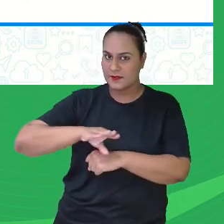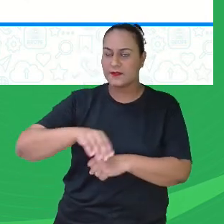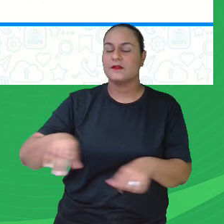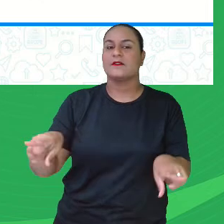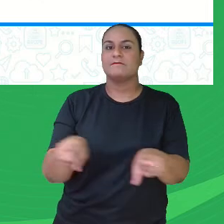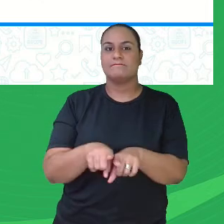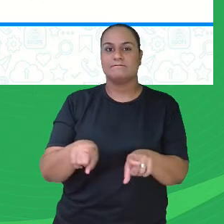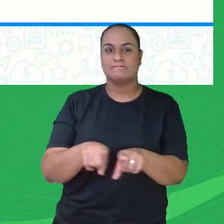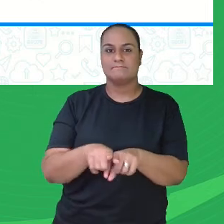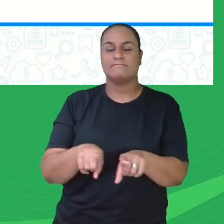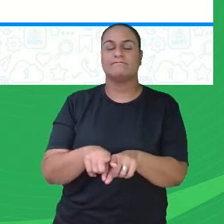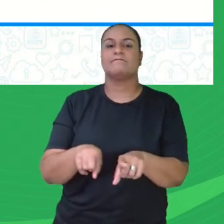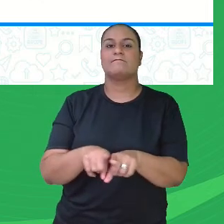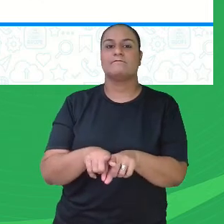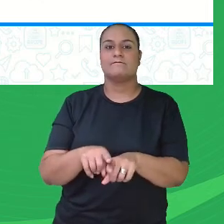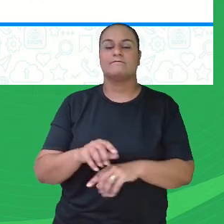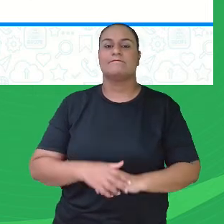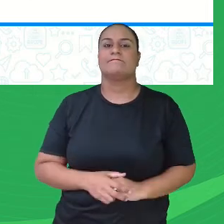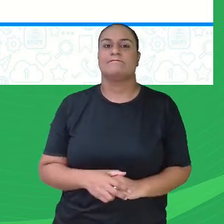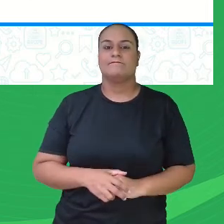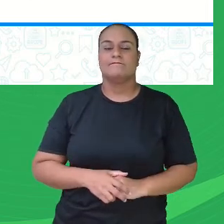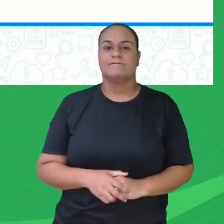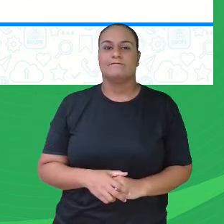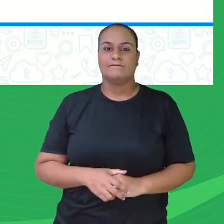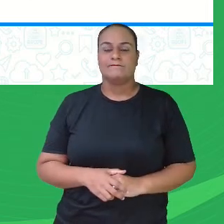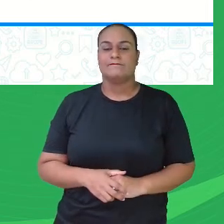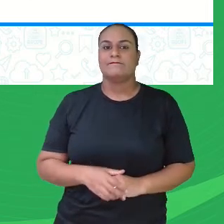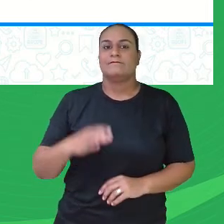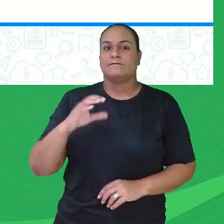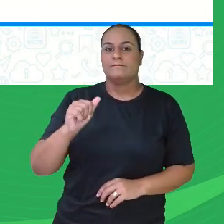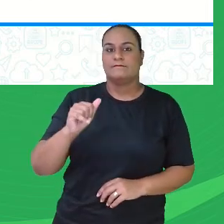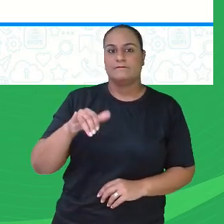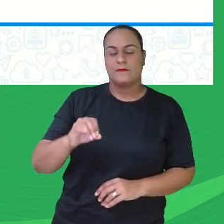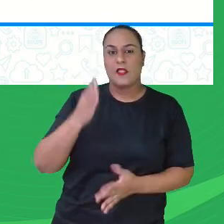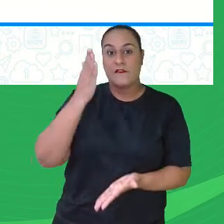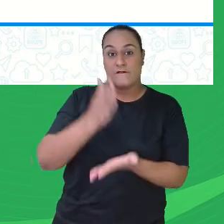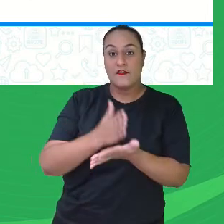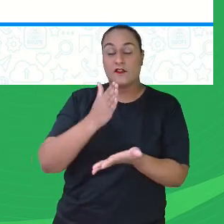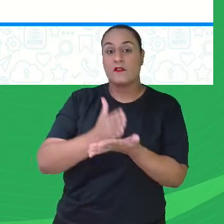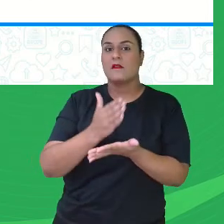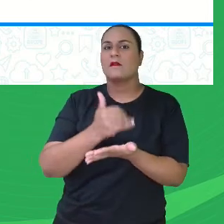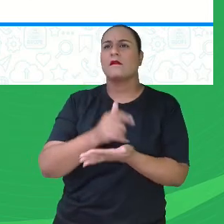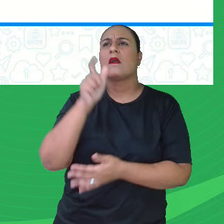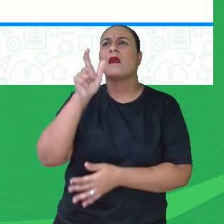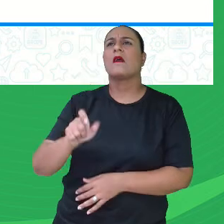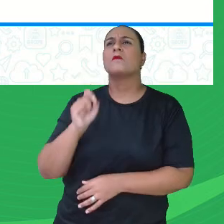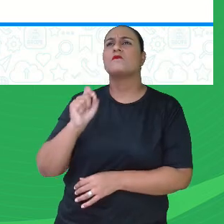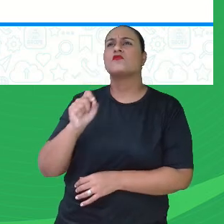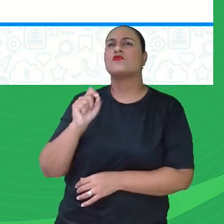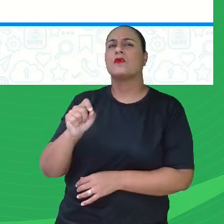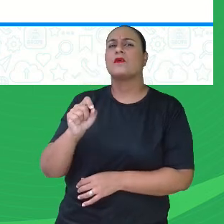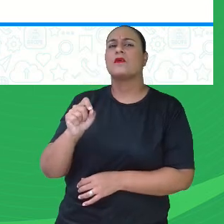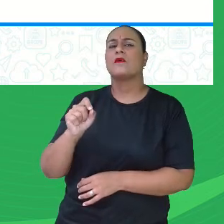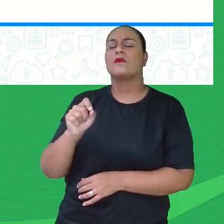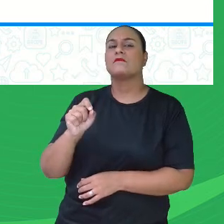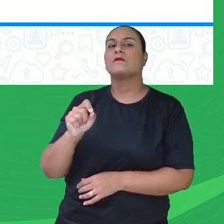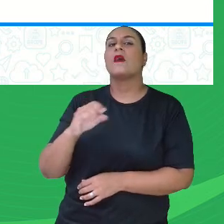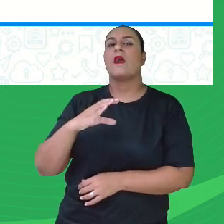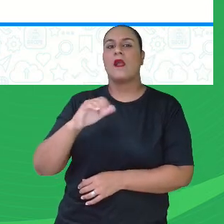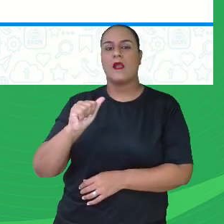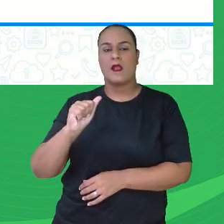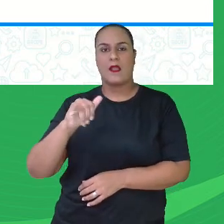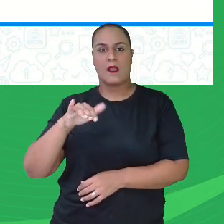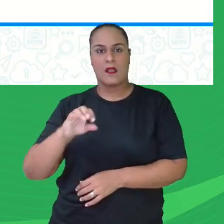na conclusão da nossa regra, tá certo? Caio dividiu o lanche. Quem dividiu? Ele, Caio.